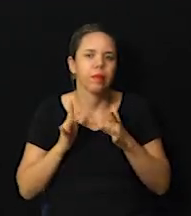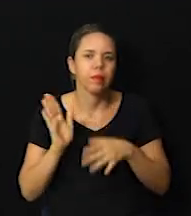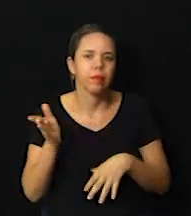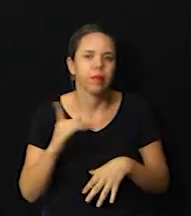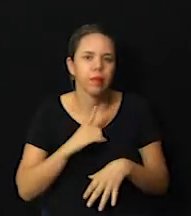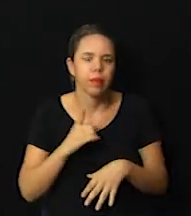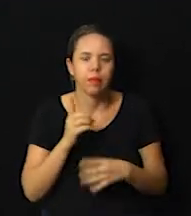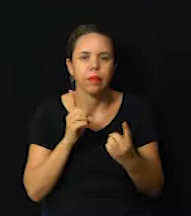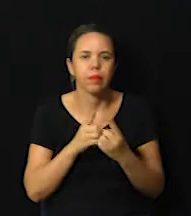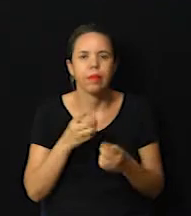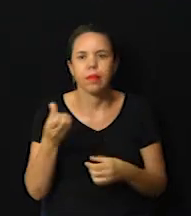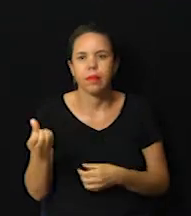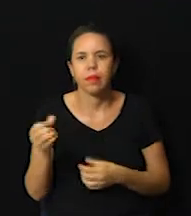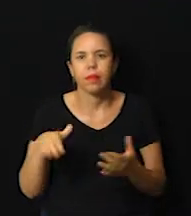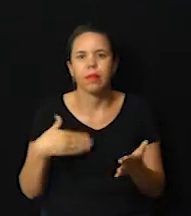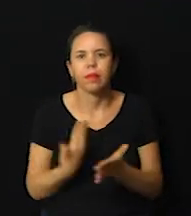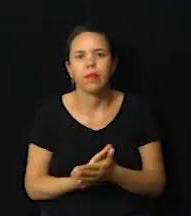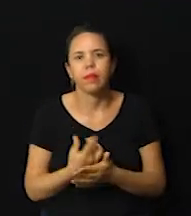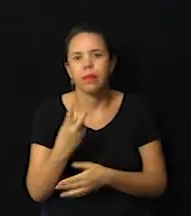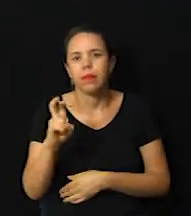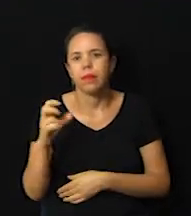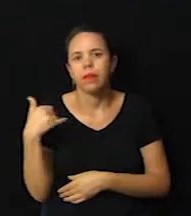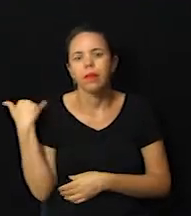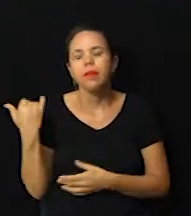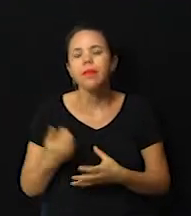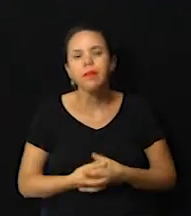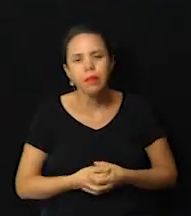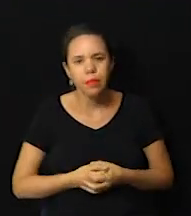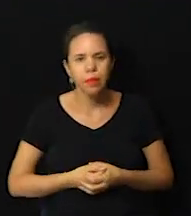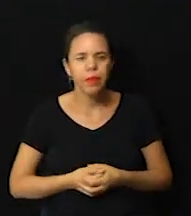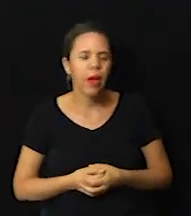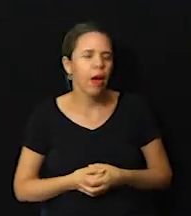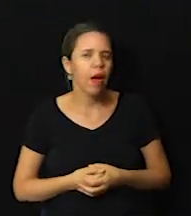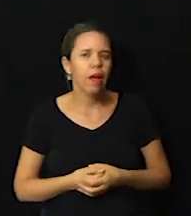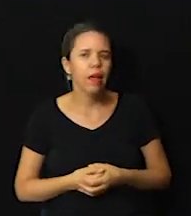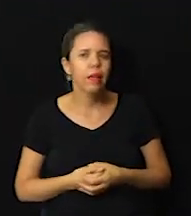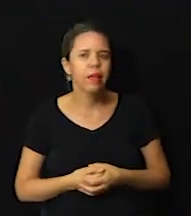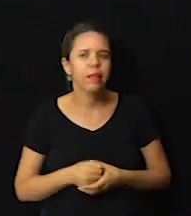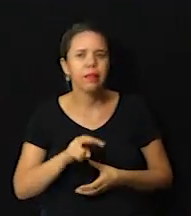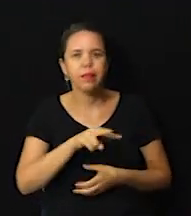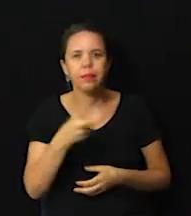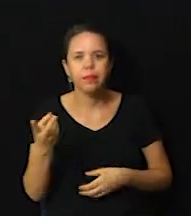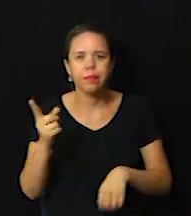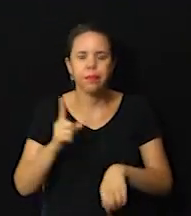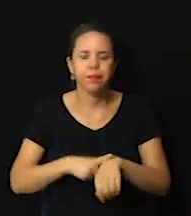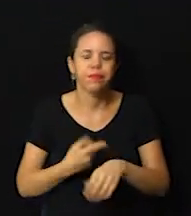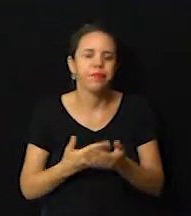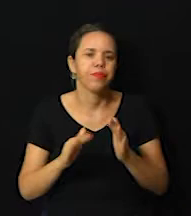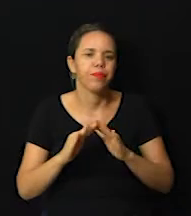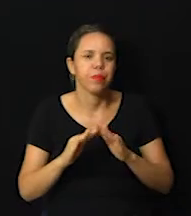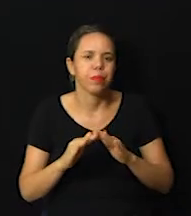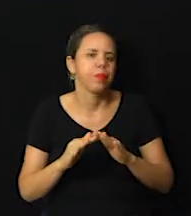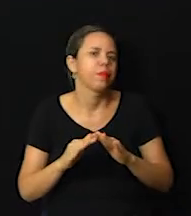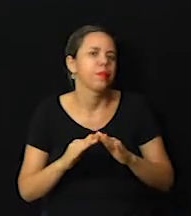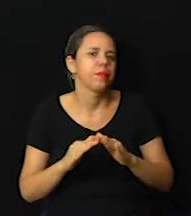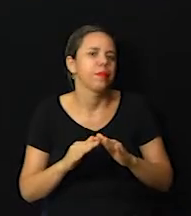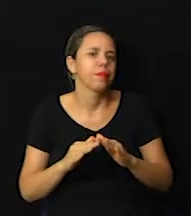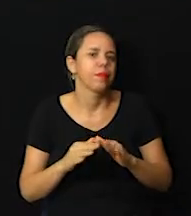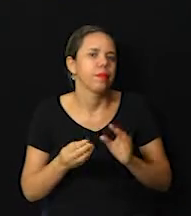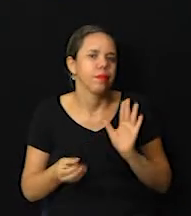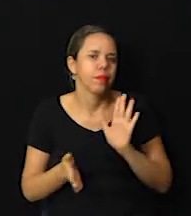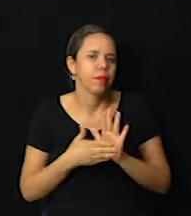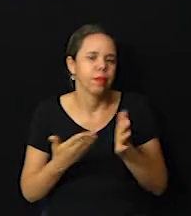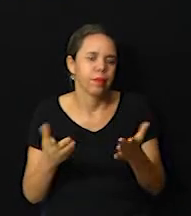atende crianças de 6 a 15 anos, né? No contraturno escolar. Então, nós